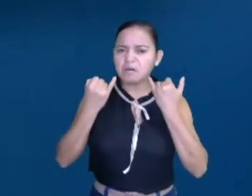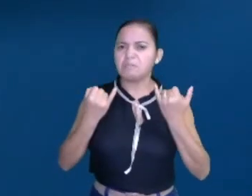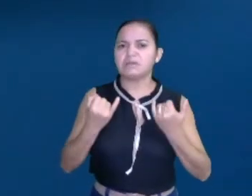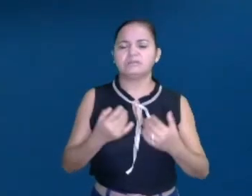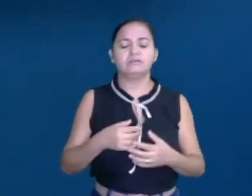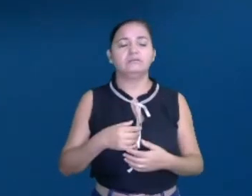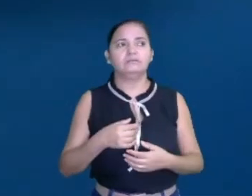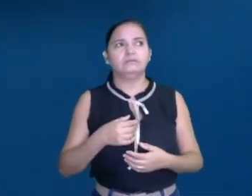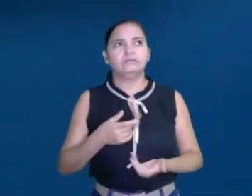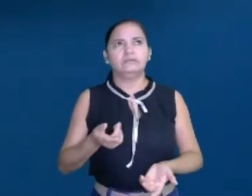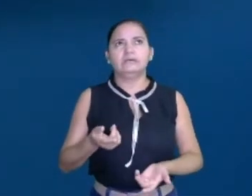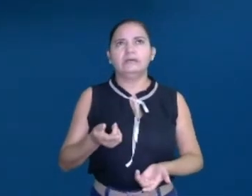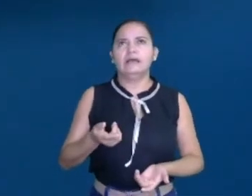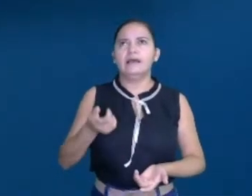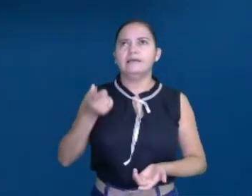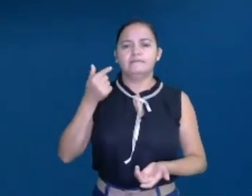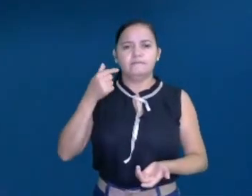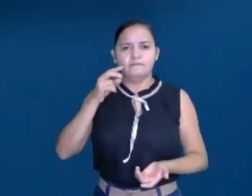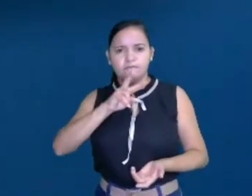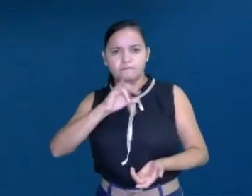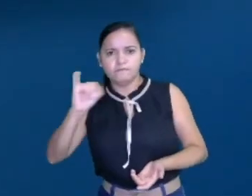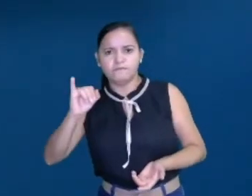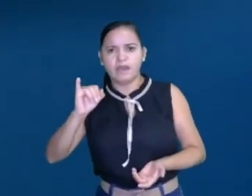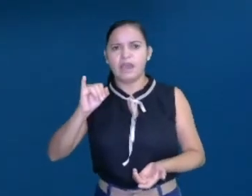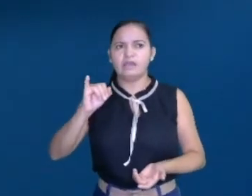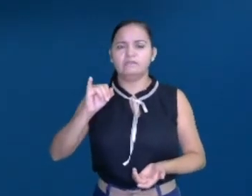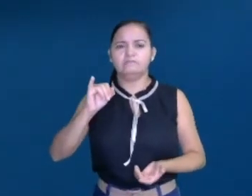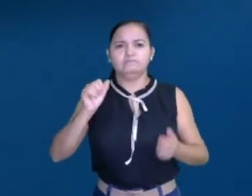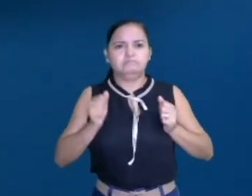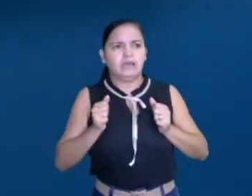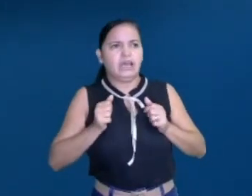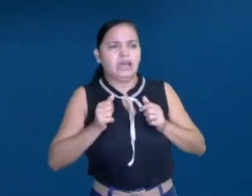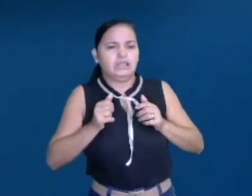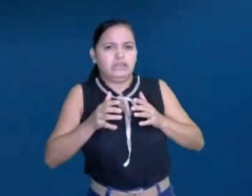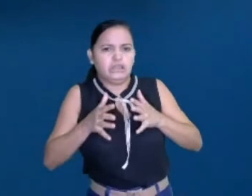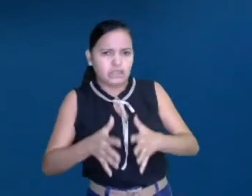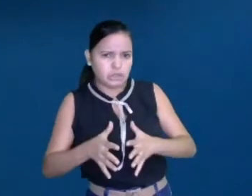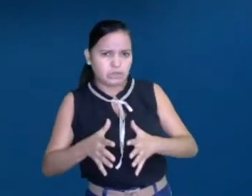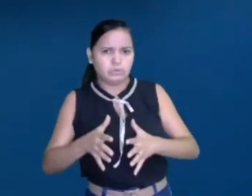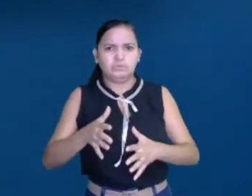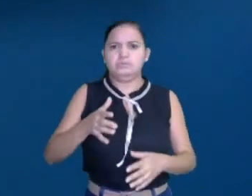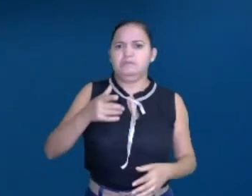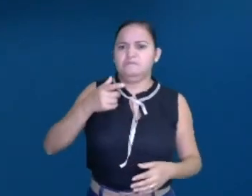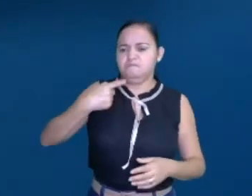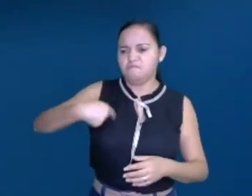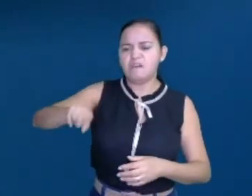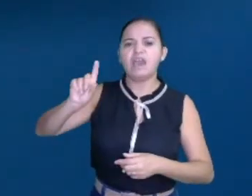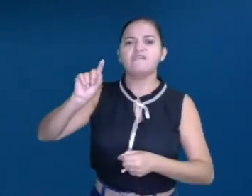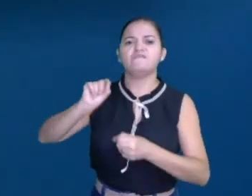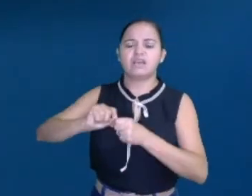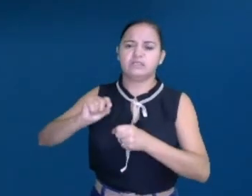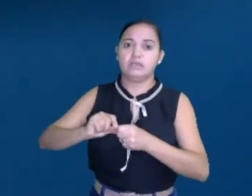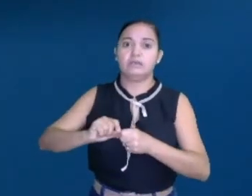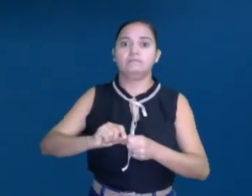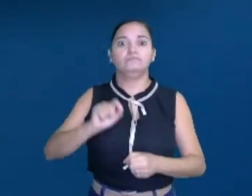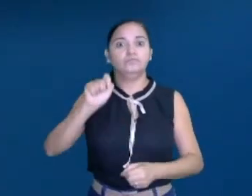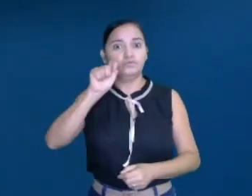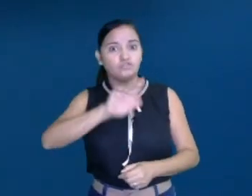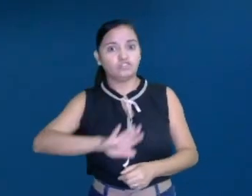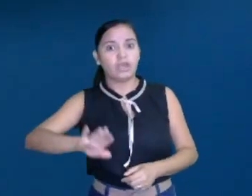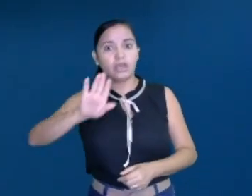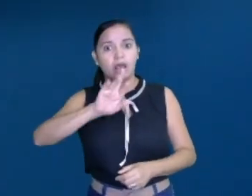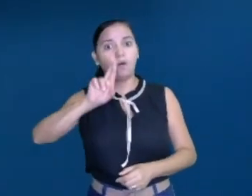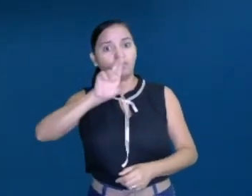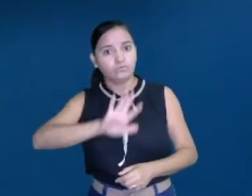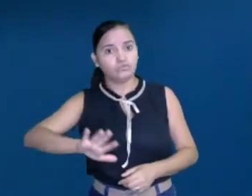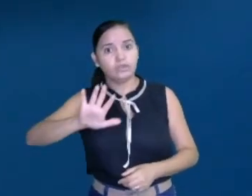pela ação de outro indivíduo, né, que seria o manipulador da massa. Geralmente a televisão é um